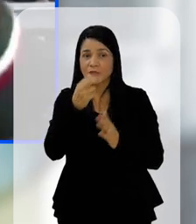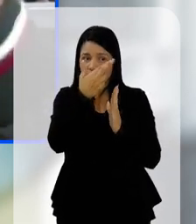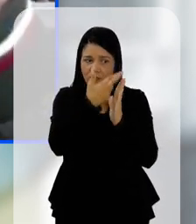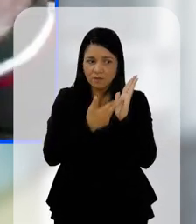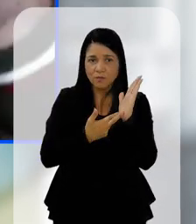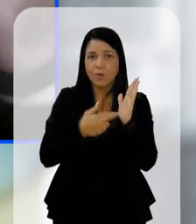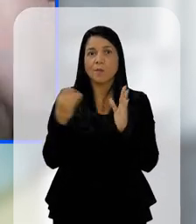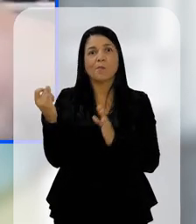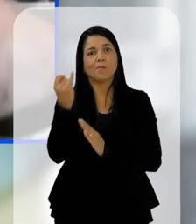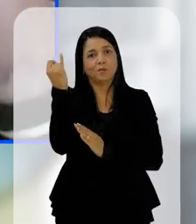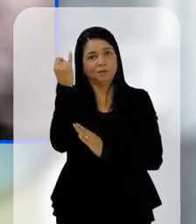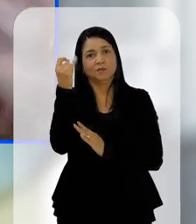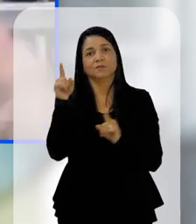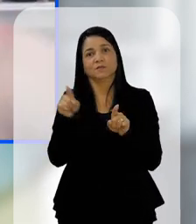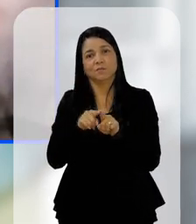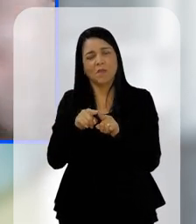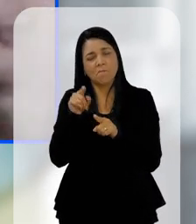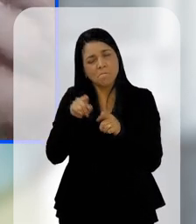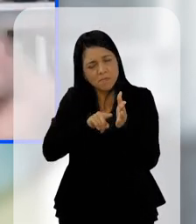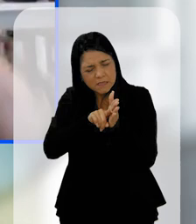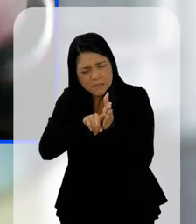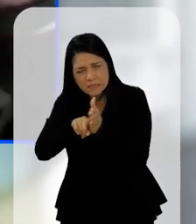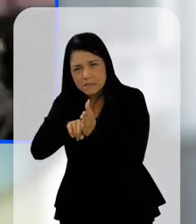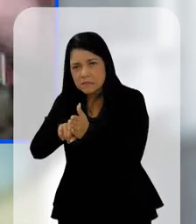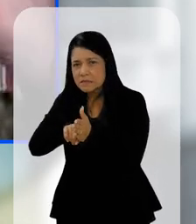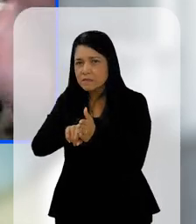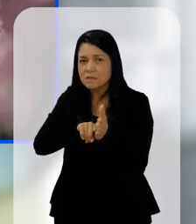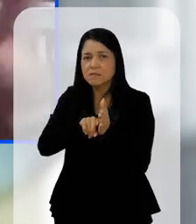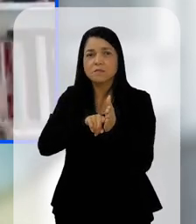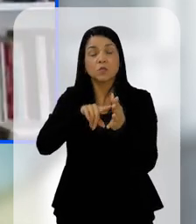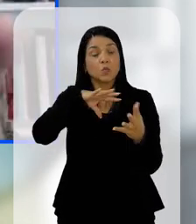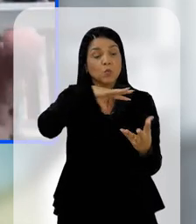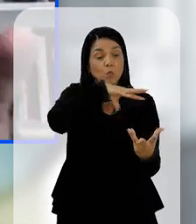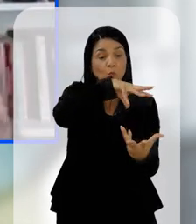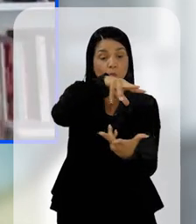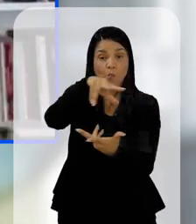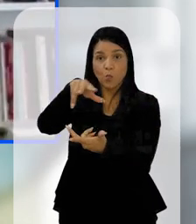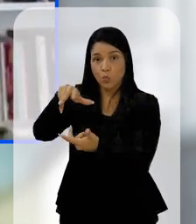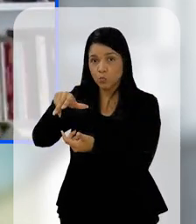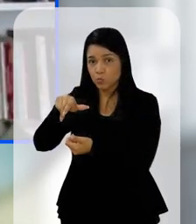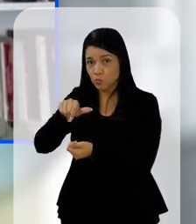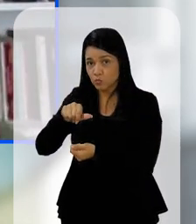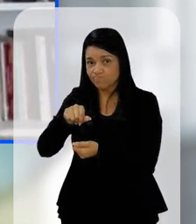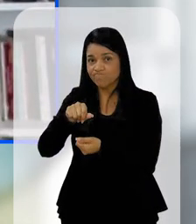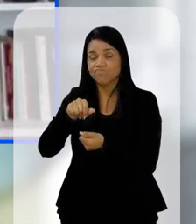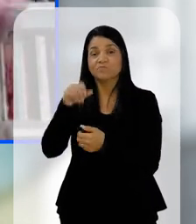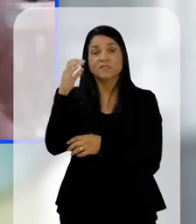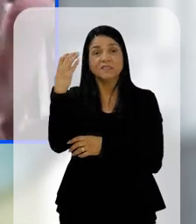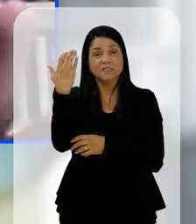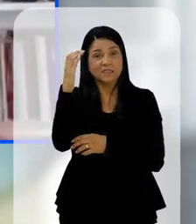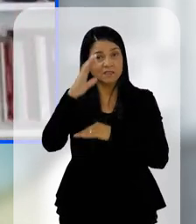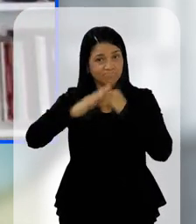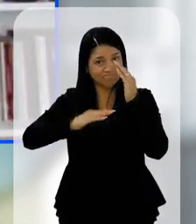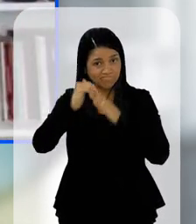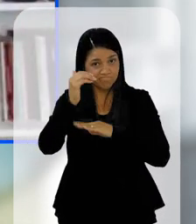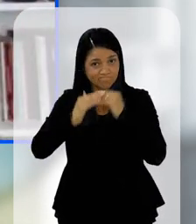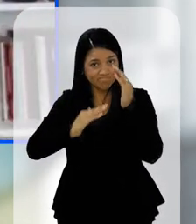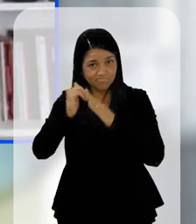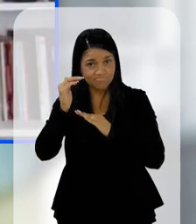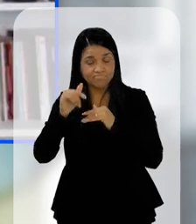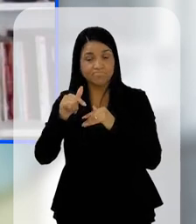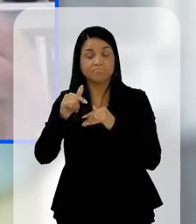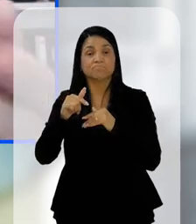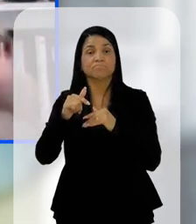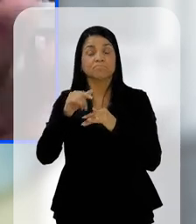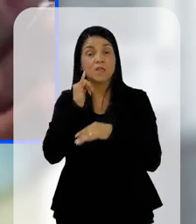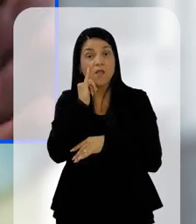Então, relatórios reportados por pesquisas realizadas no mundo inteiro, em que cientistas, vamos dizer